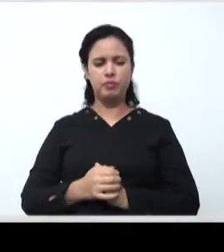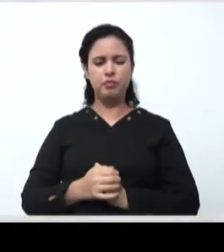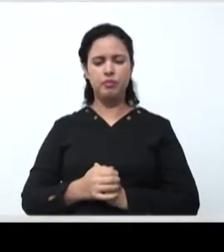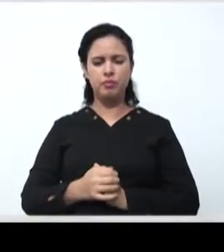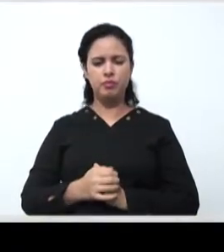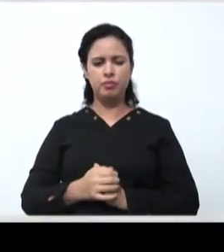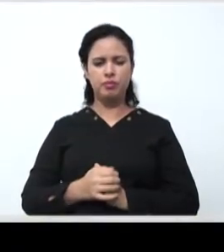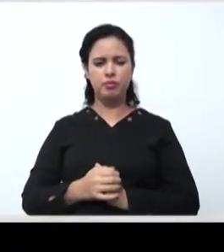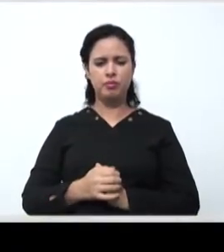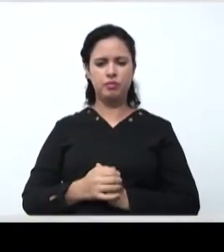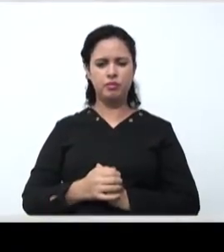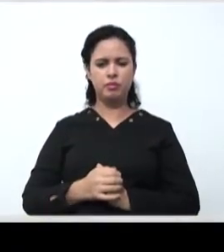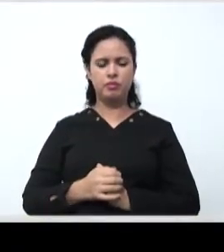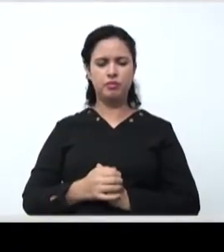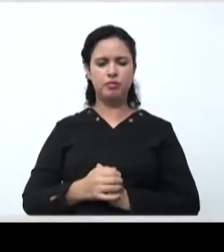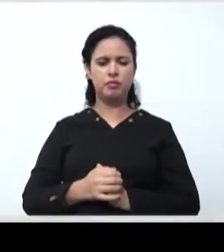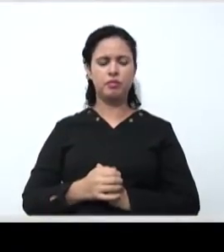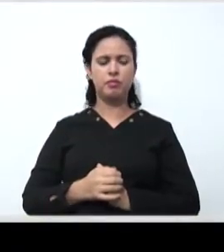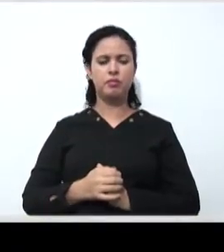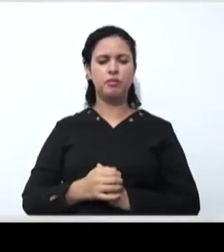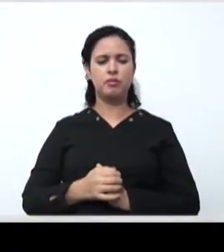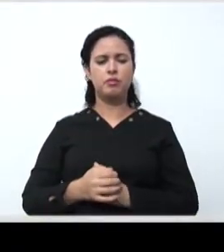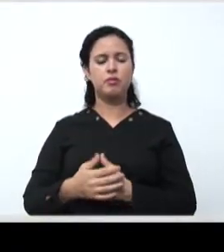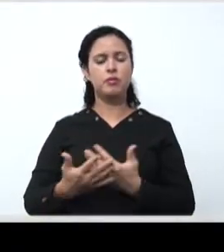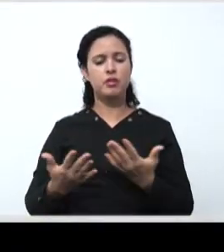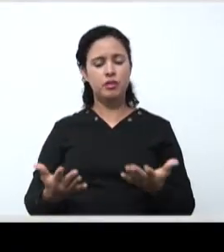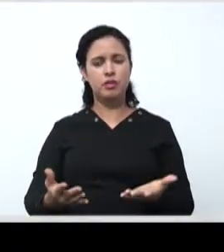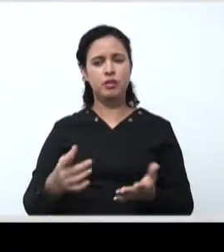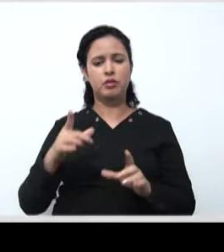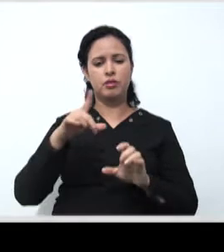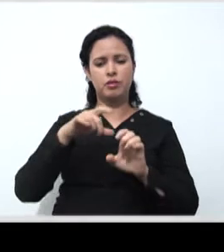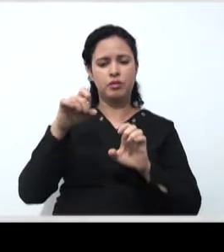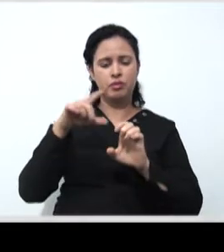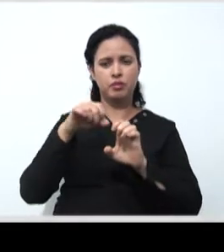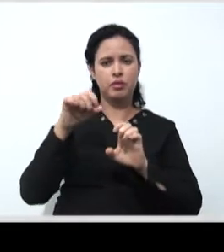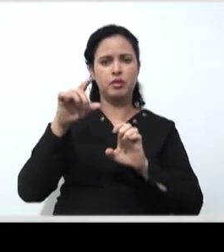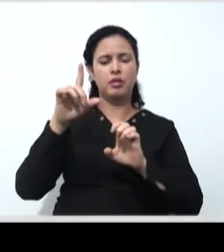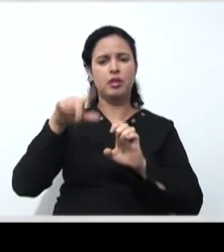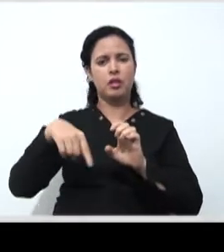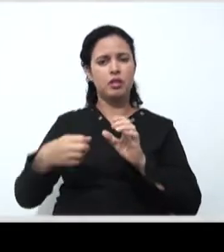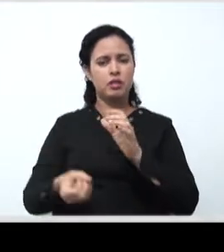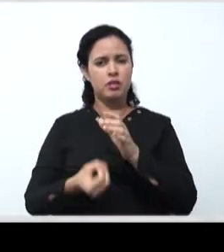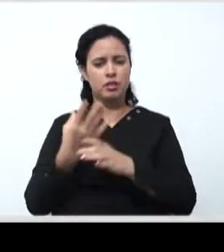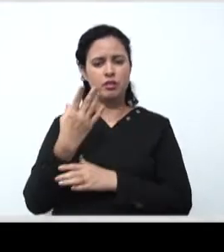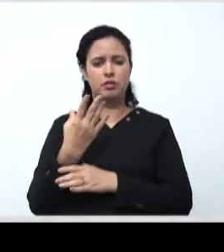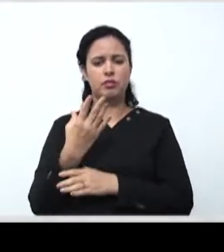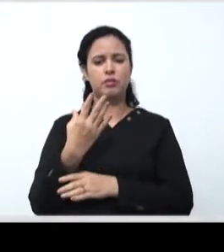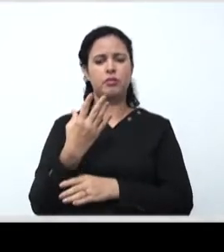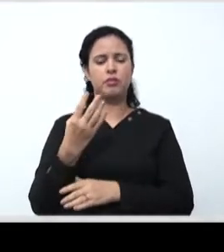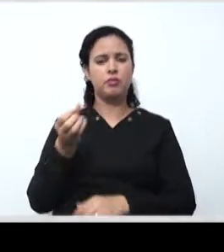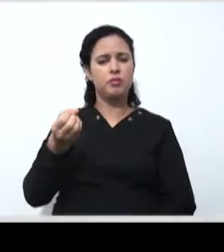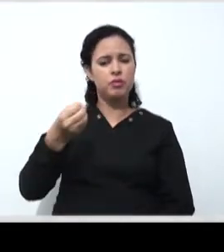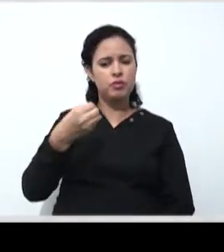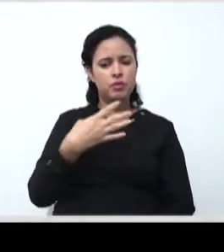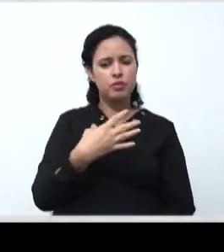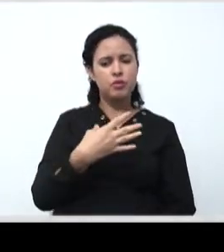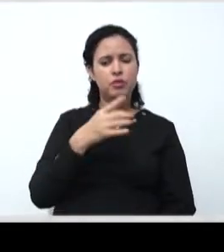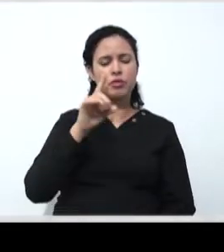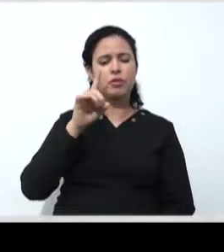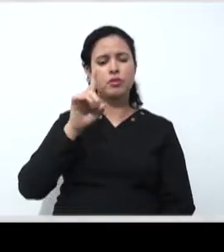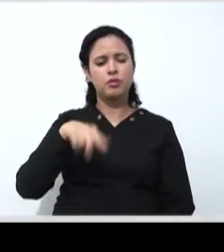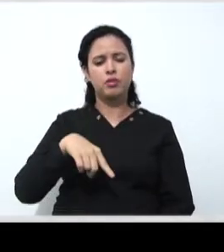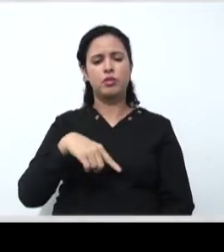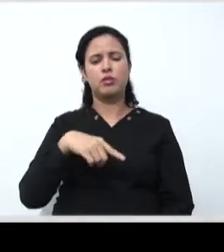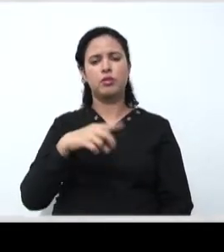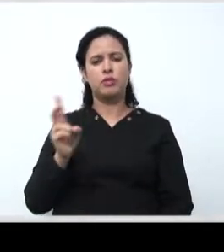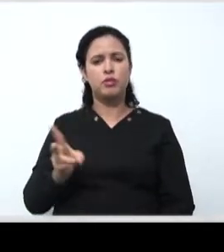Continuando, Dornelas, ele vai falar que empreender é criar algo novo que gere valor financeiro e valor